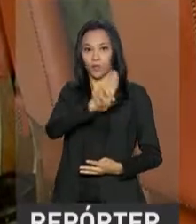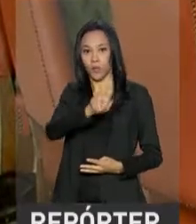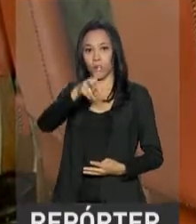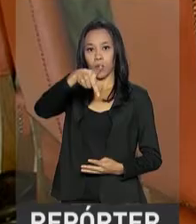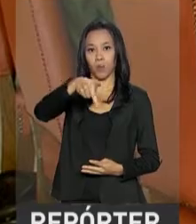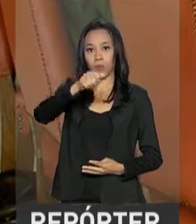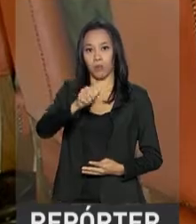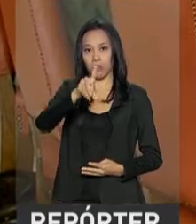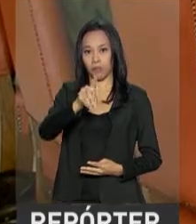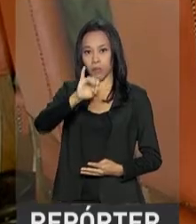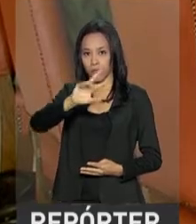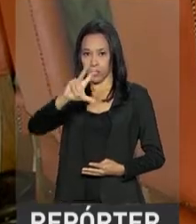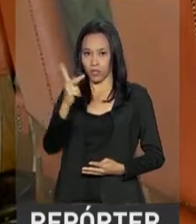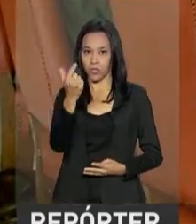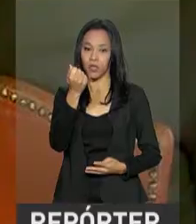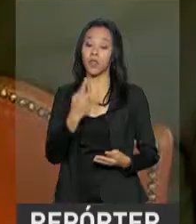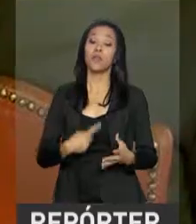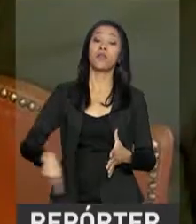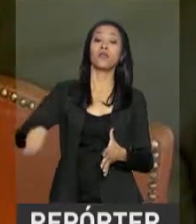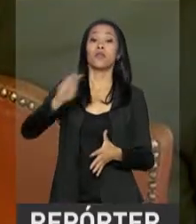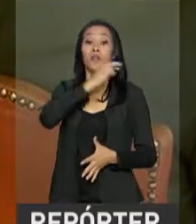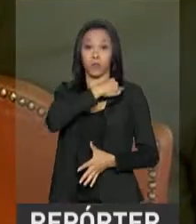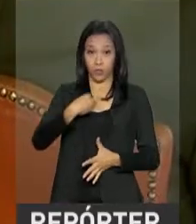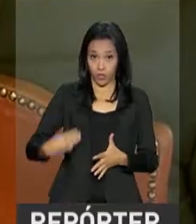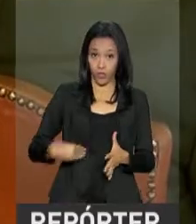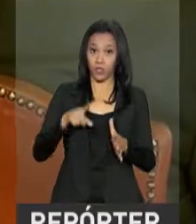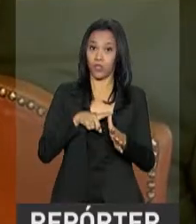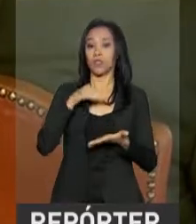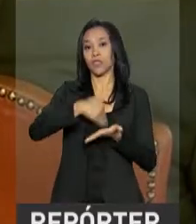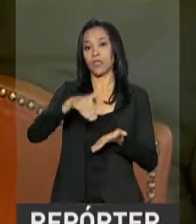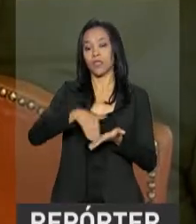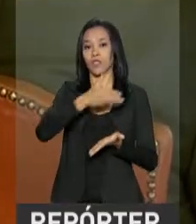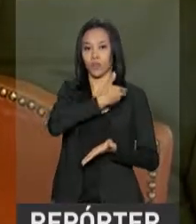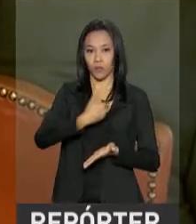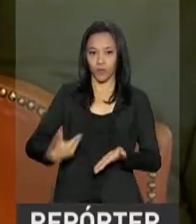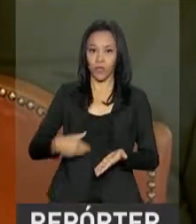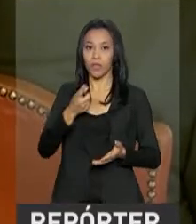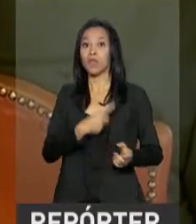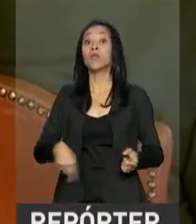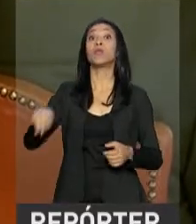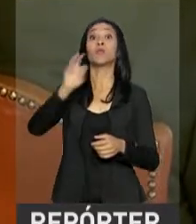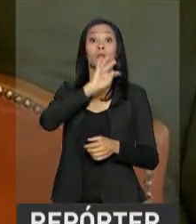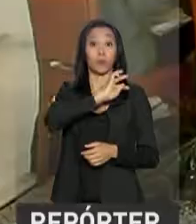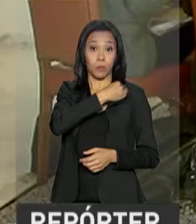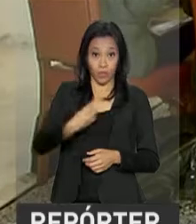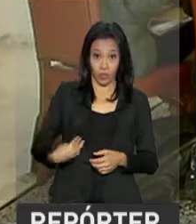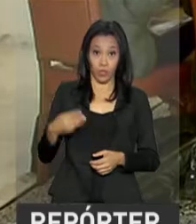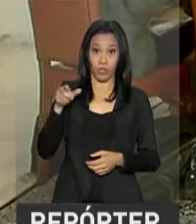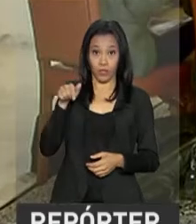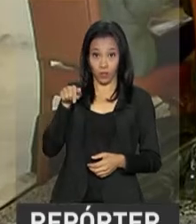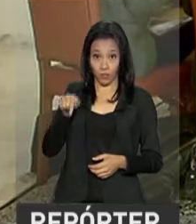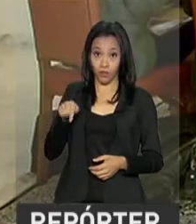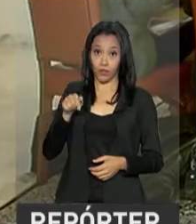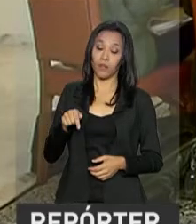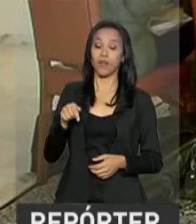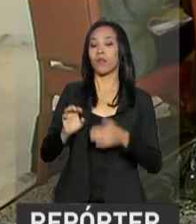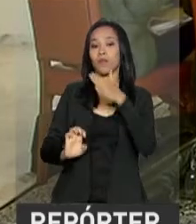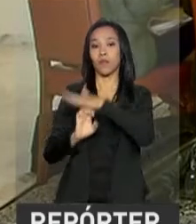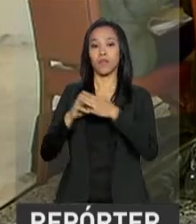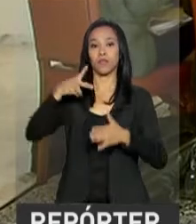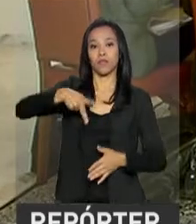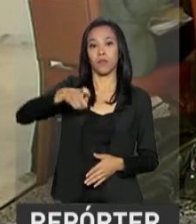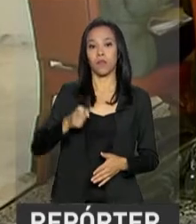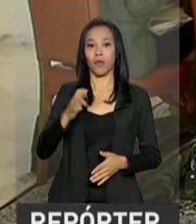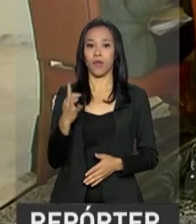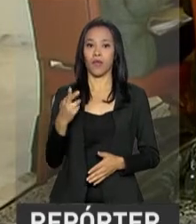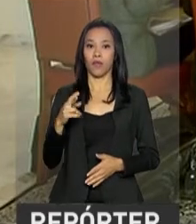ministro da secretaria de governo carlos marun o presidente da petrobras pedro parente e o secretário da receita federal jorge